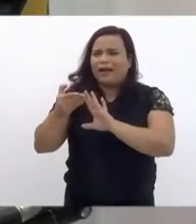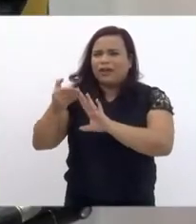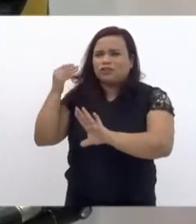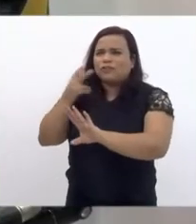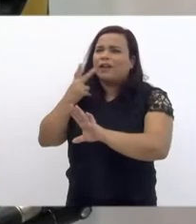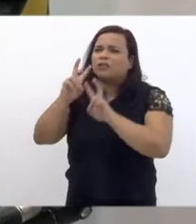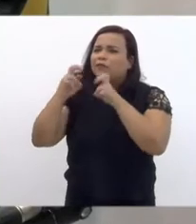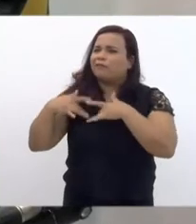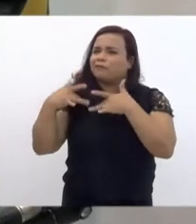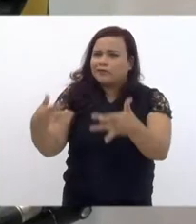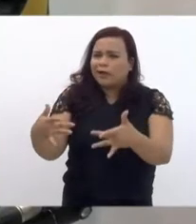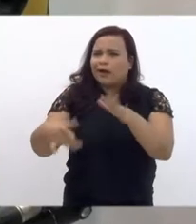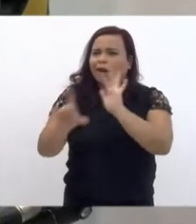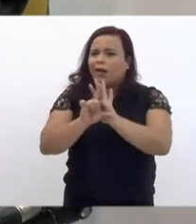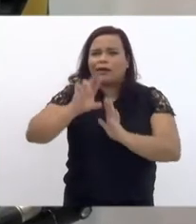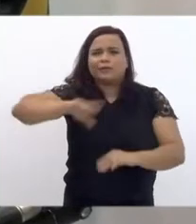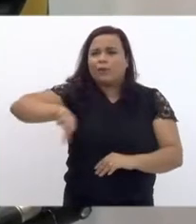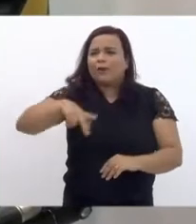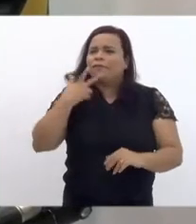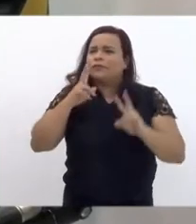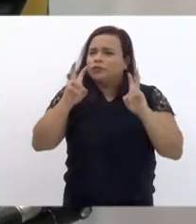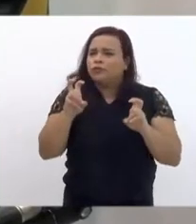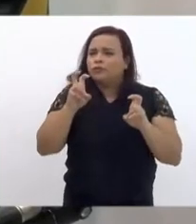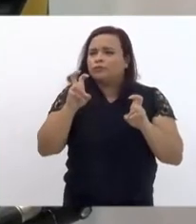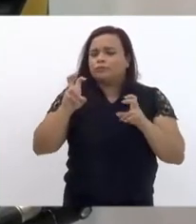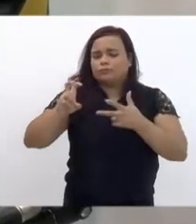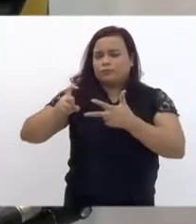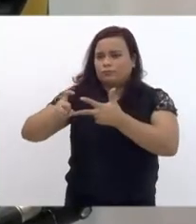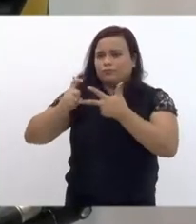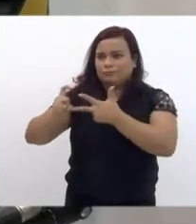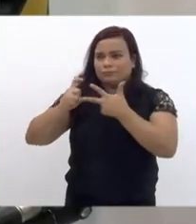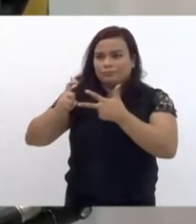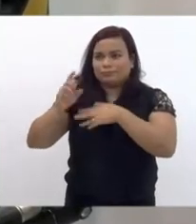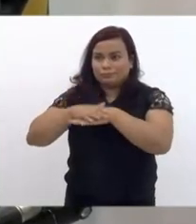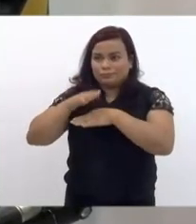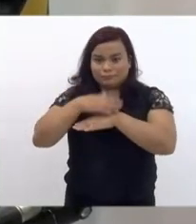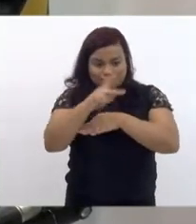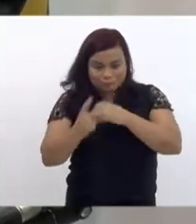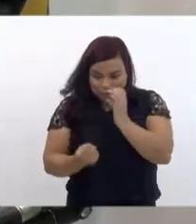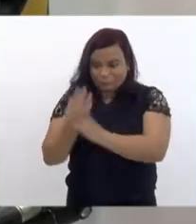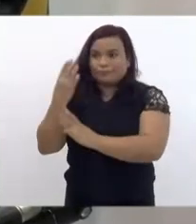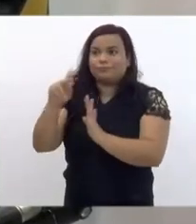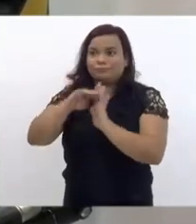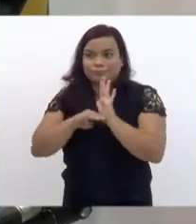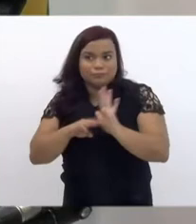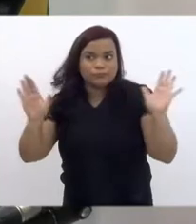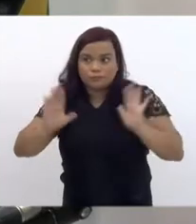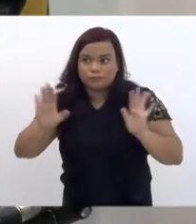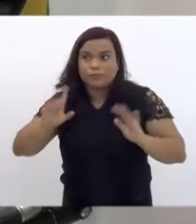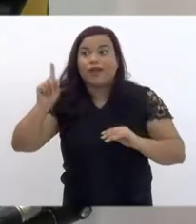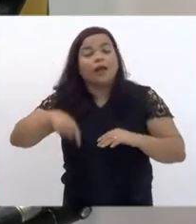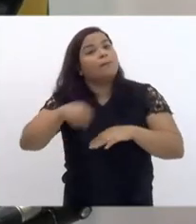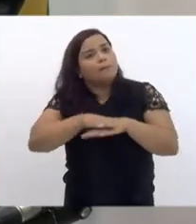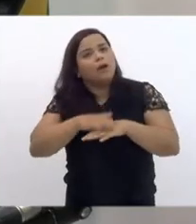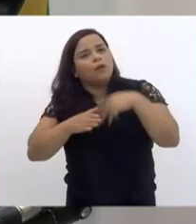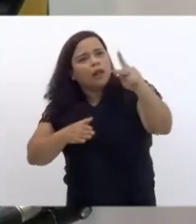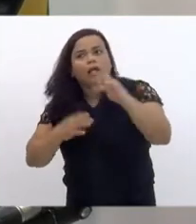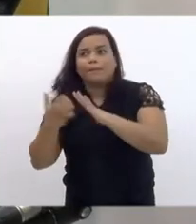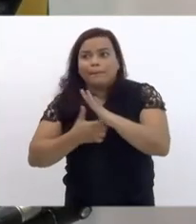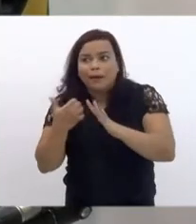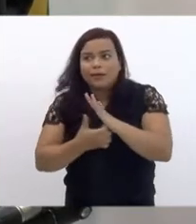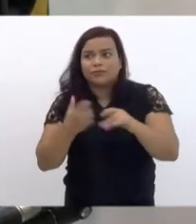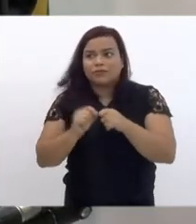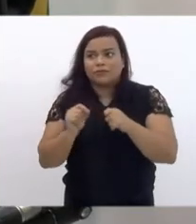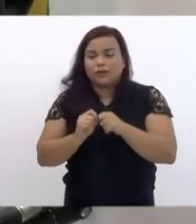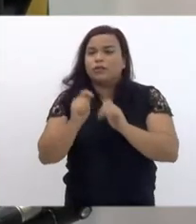está propondo que o Poder Executivo desenvolva programas nesse sentido. A lei está propondo... que a concessionária especificamente está seja obrigada.